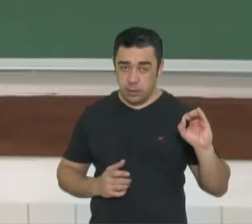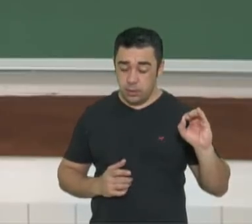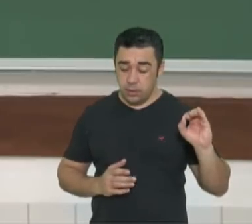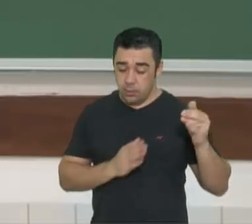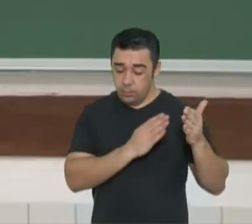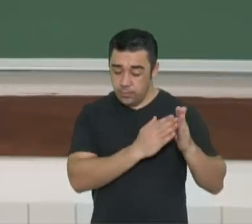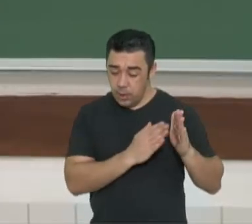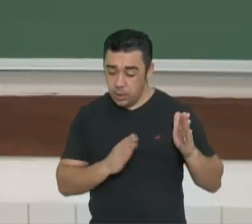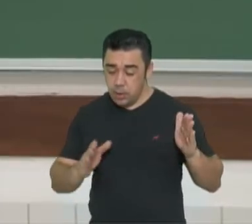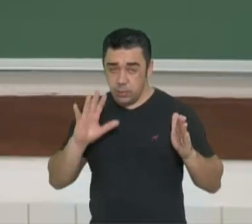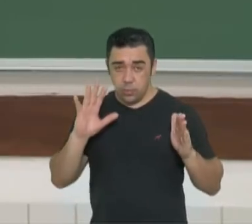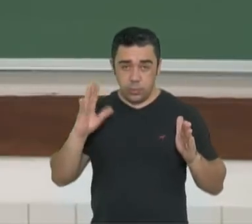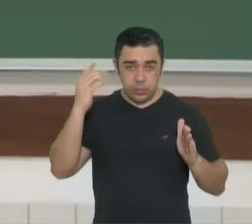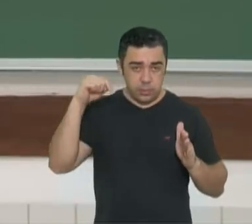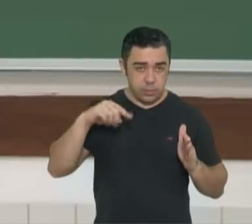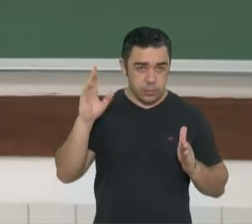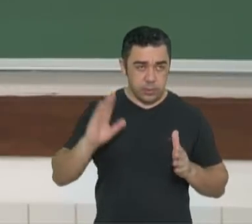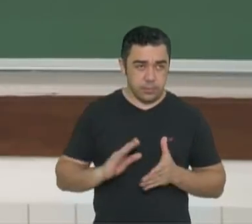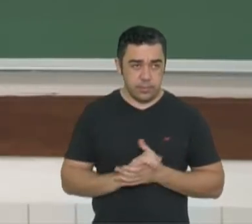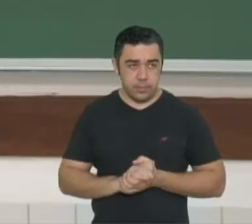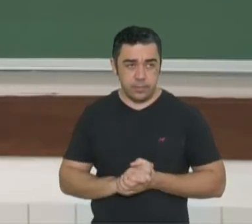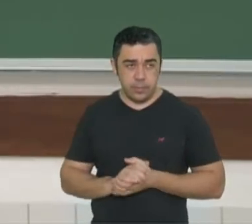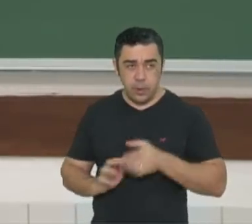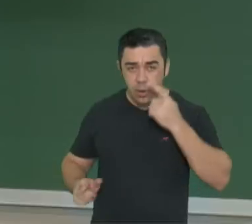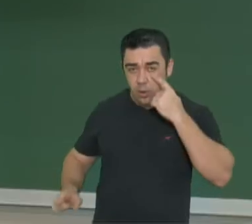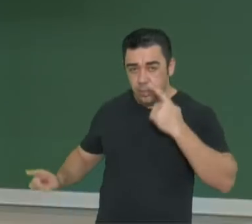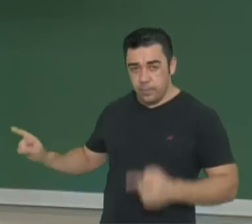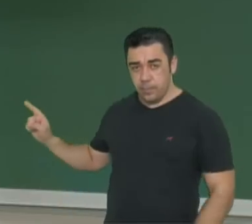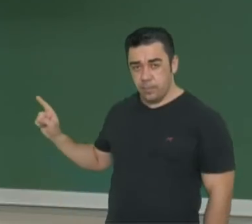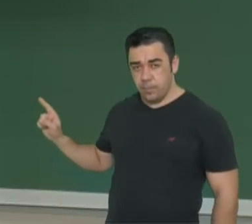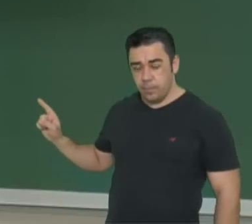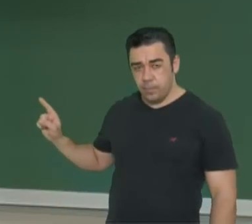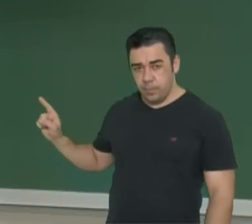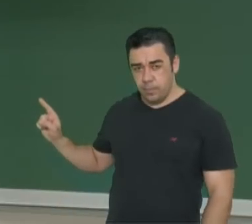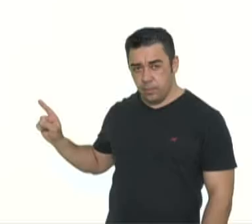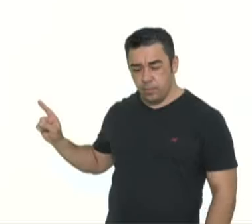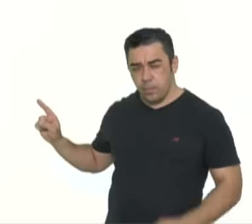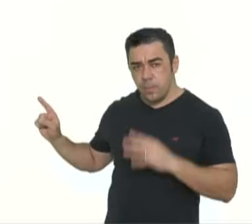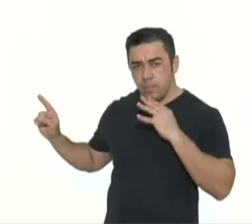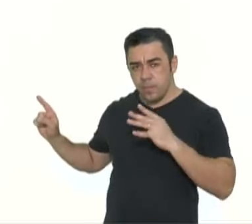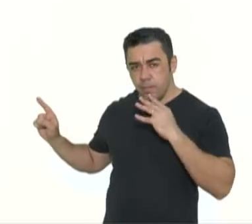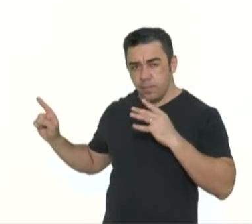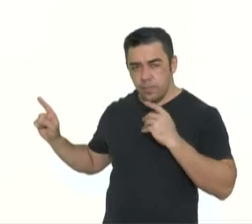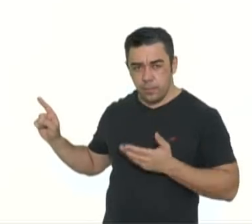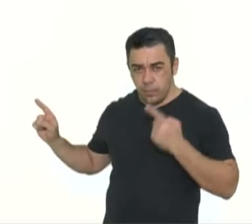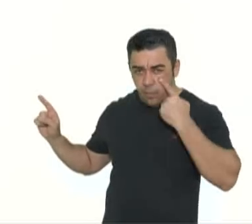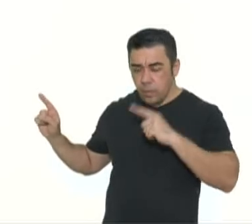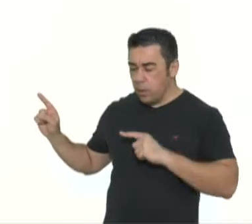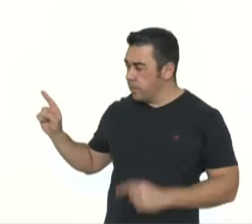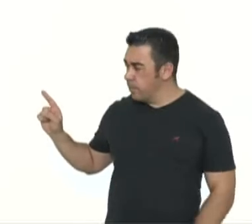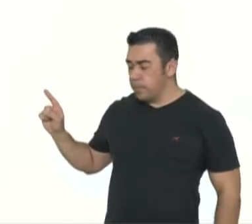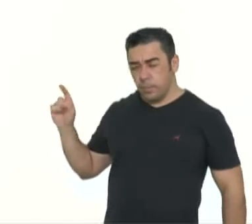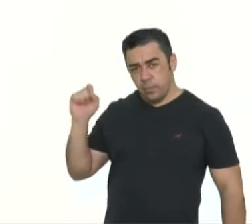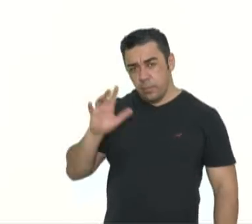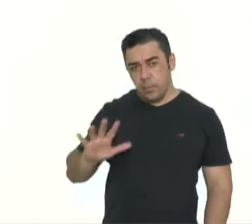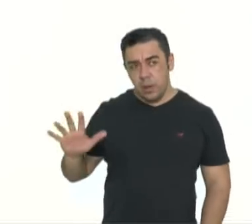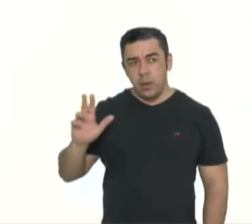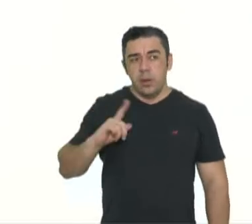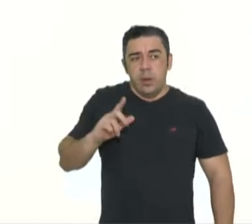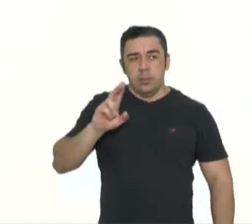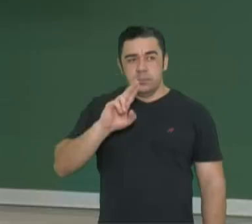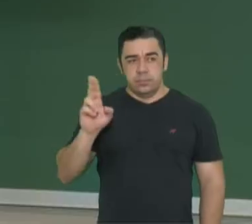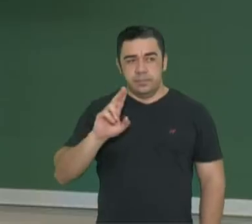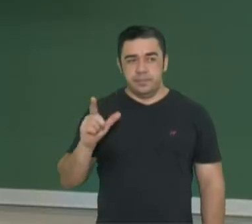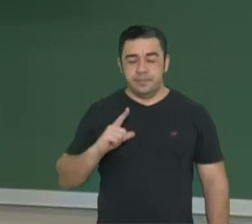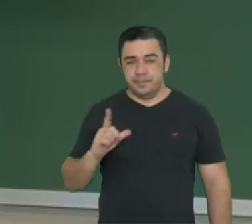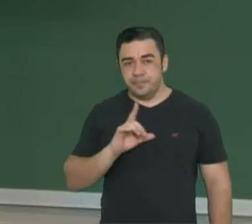do Brasil. E essa imagem aqui, dê uma boa olhada nessa imagem. Você tem aí alguns homens. Esse